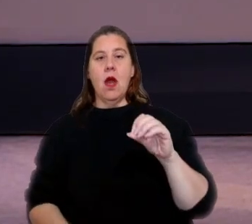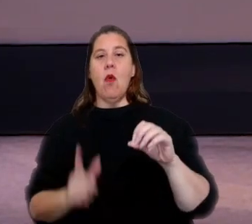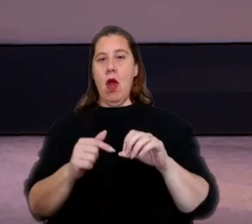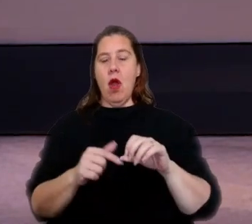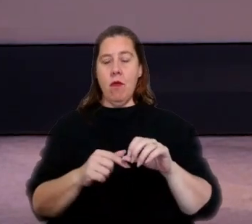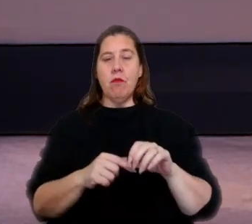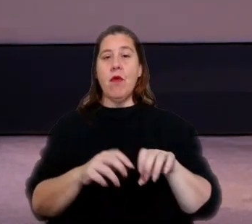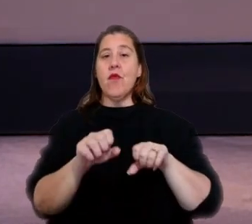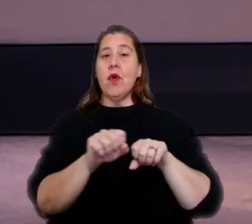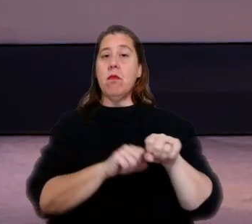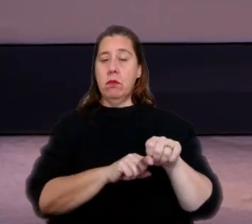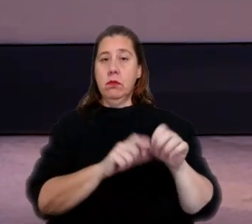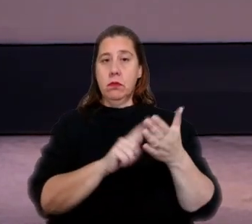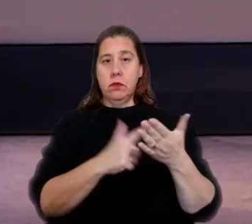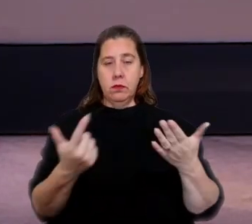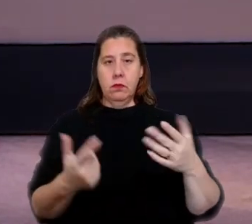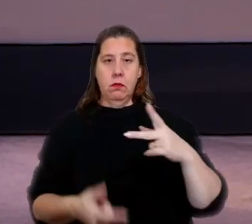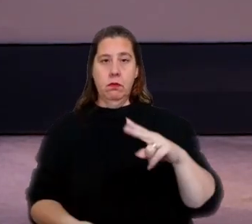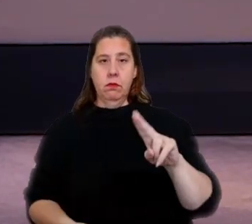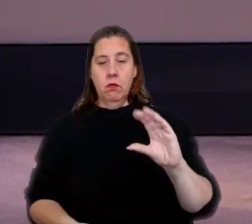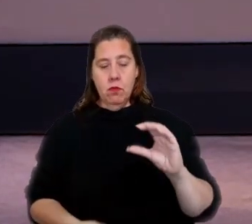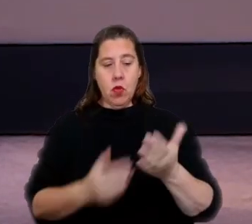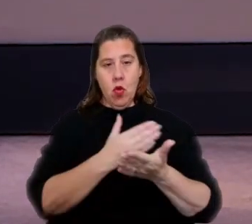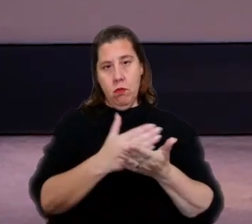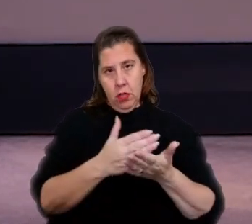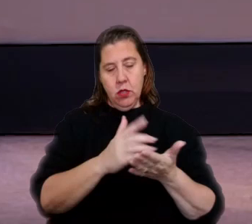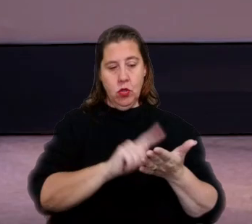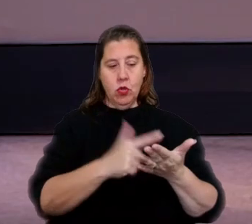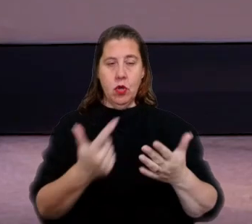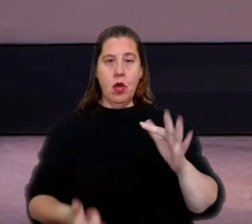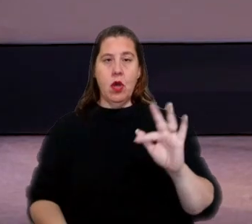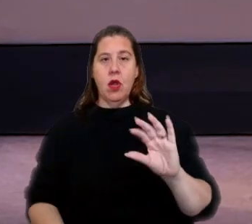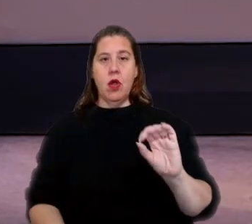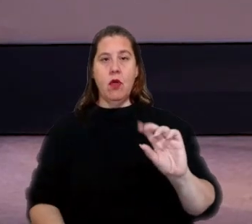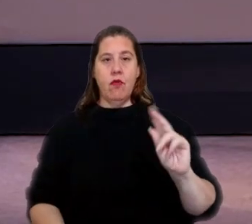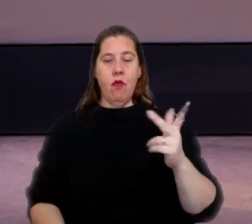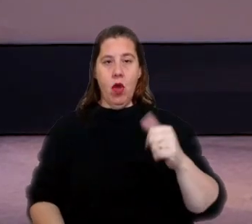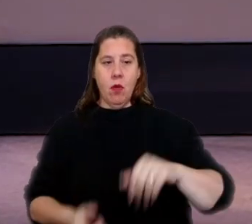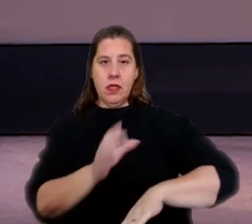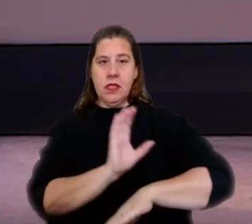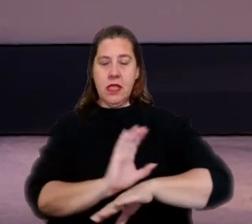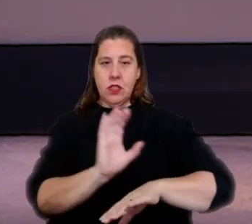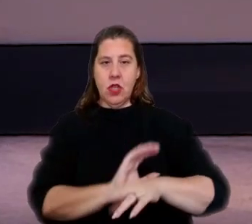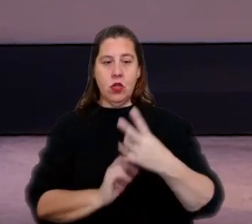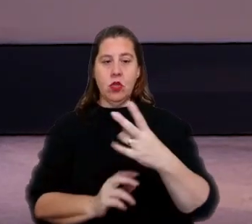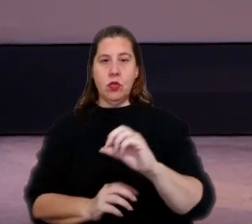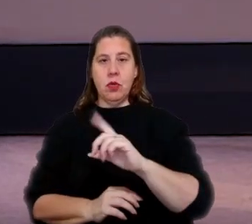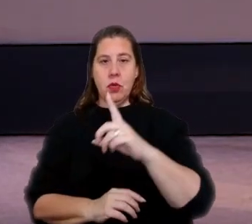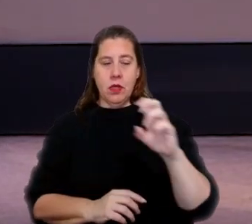Leonardo é formado em jornalismo pela PUC São Paulo, entrou na Folha como estagiário em